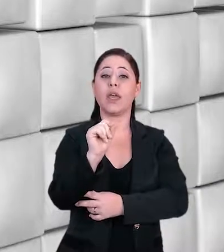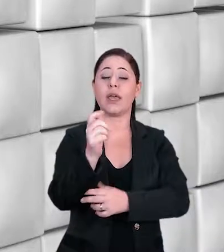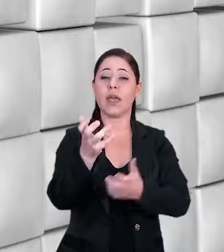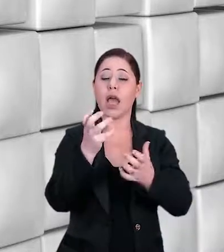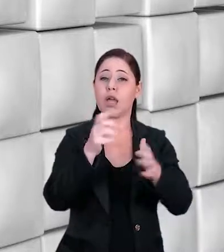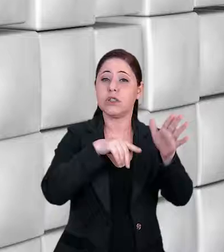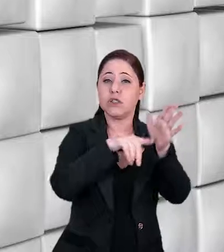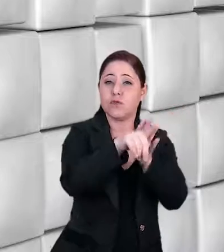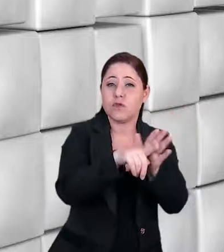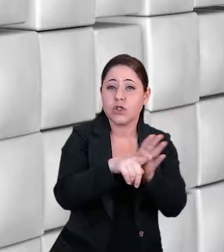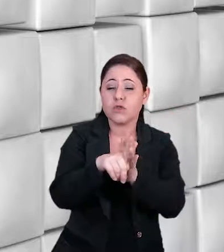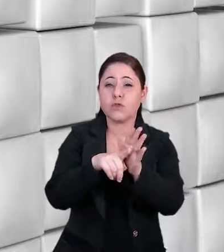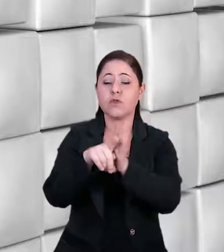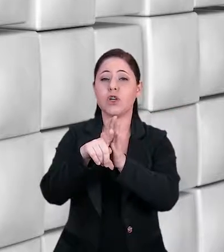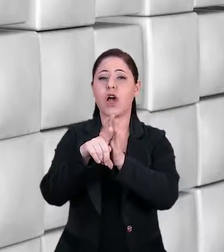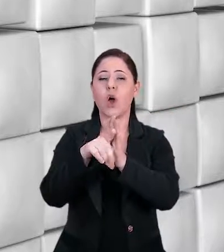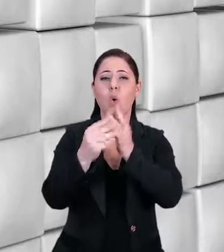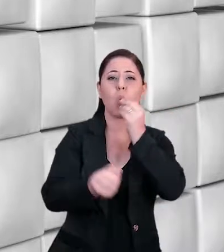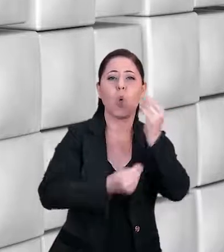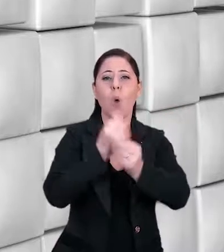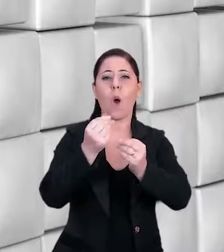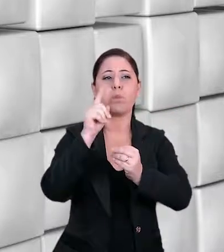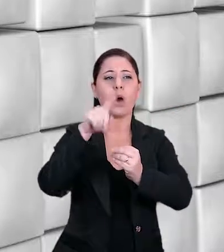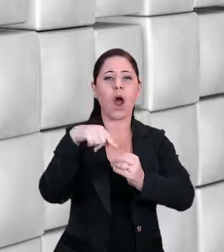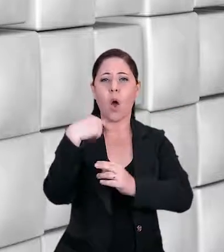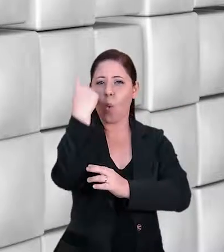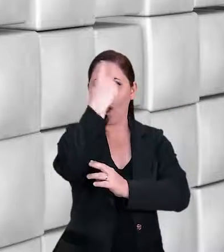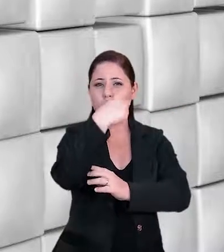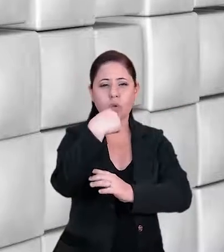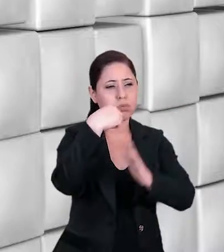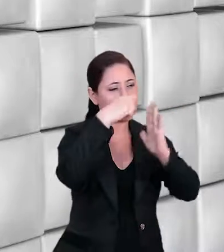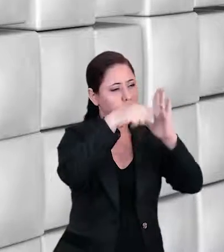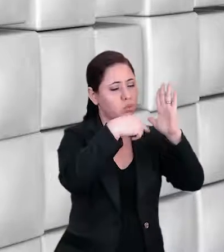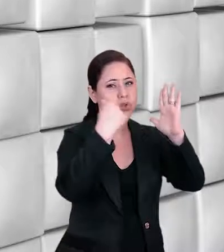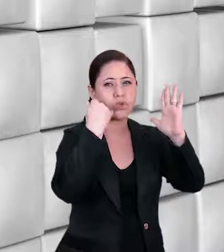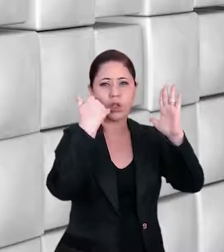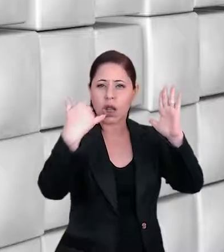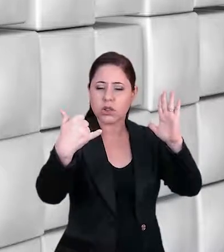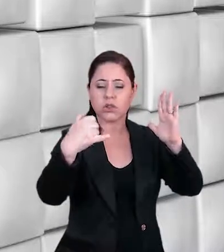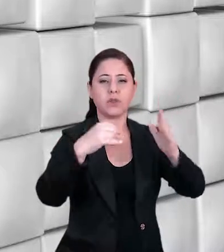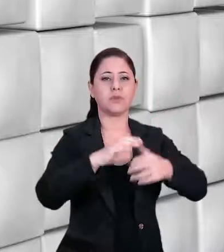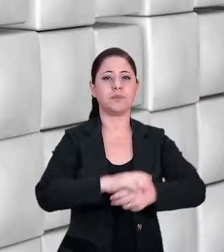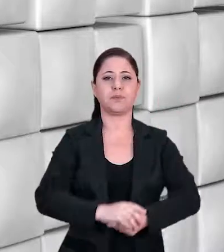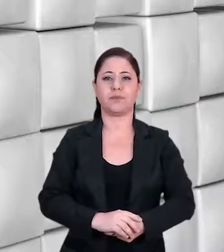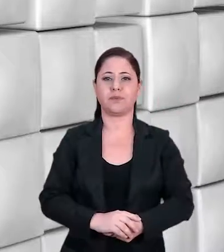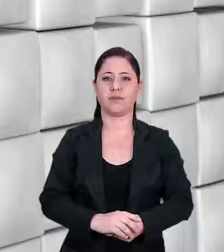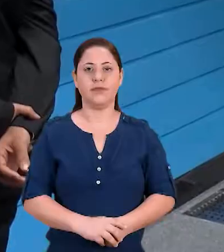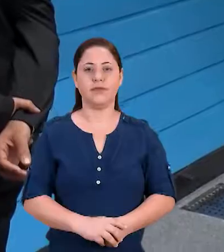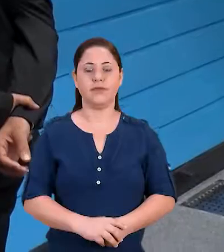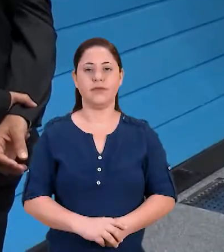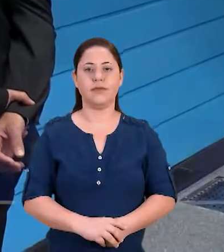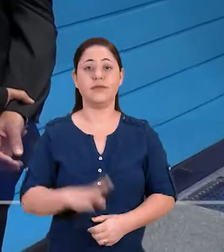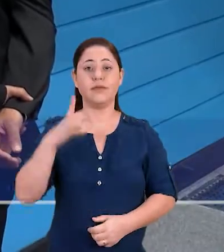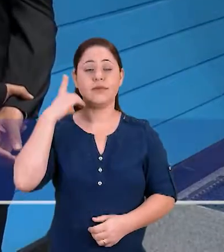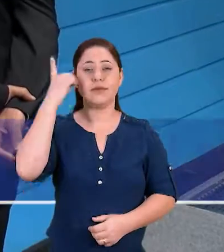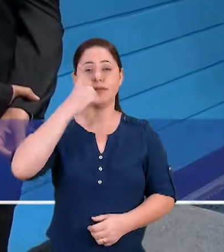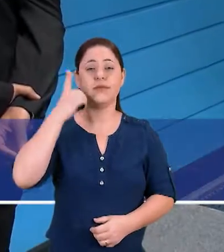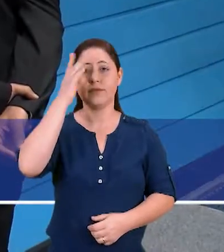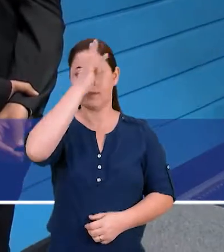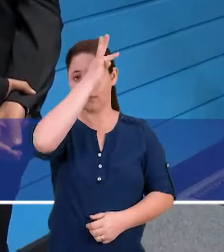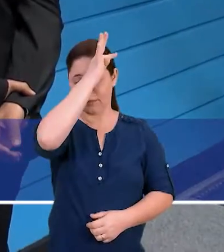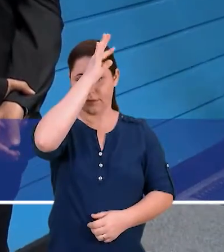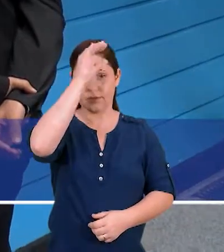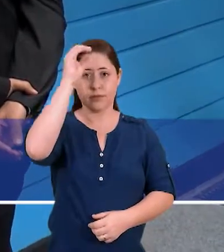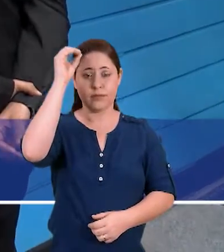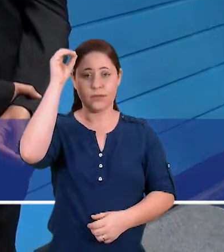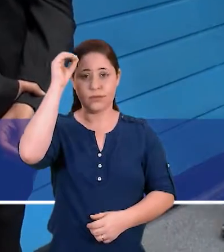inquérito que deverá investigar o método de medição do consumo de energia elétrica. O deputado